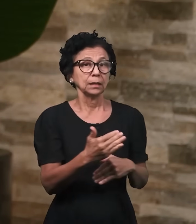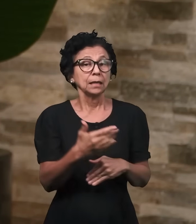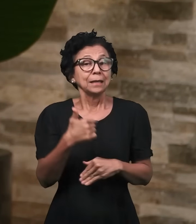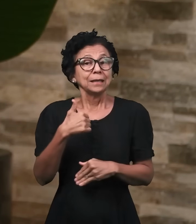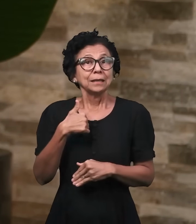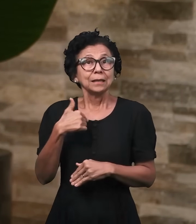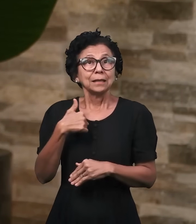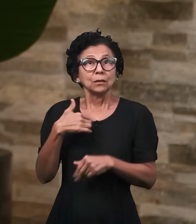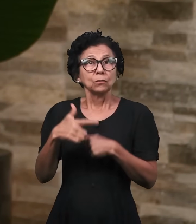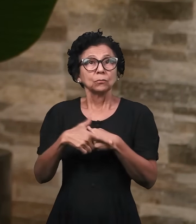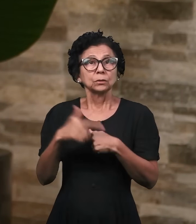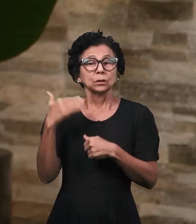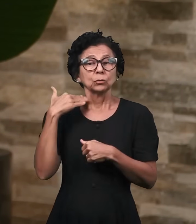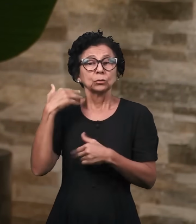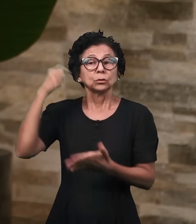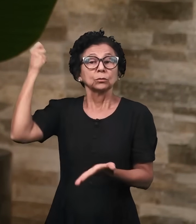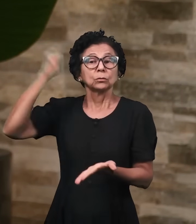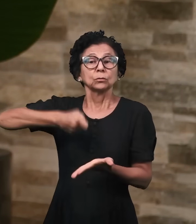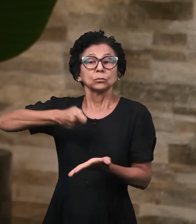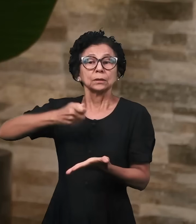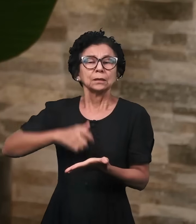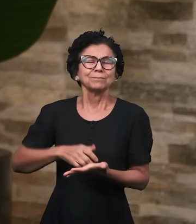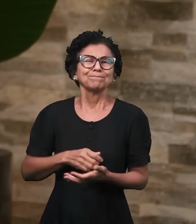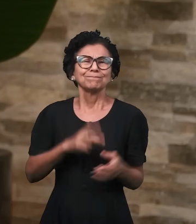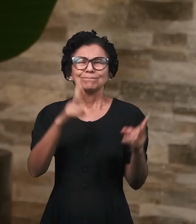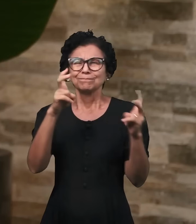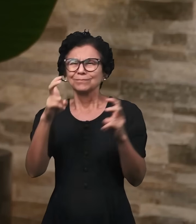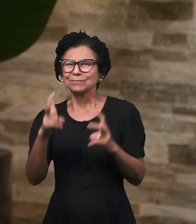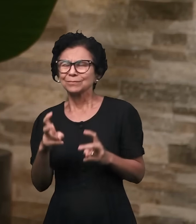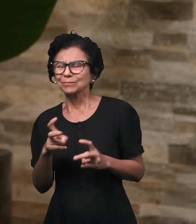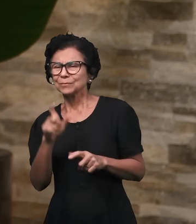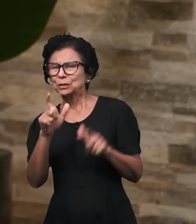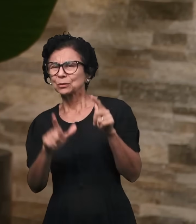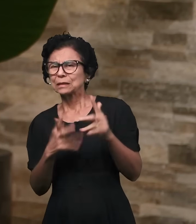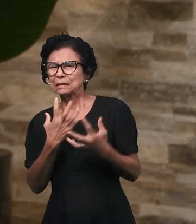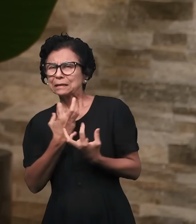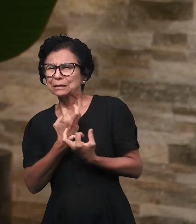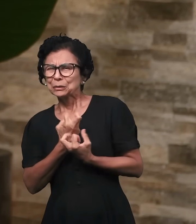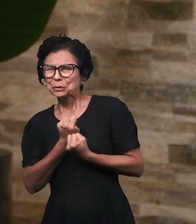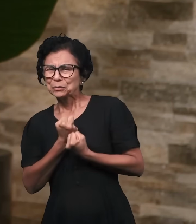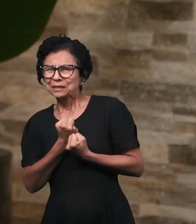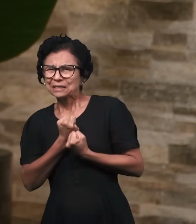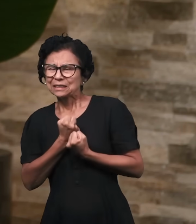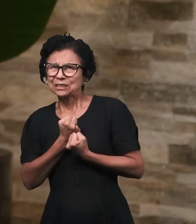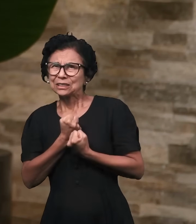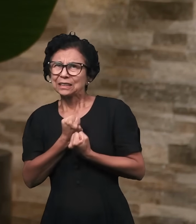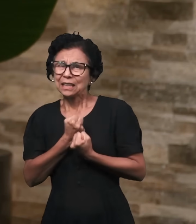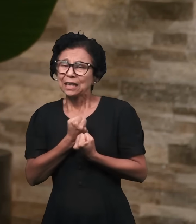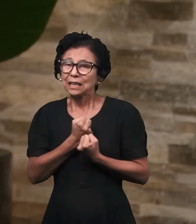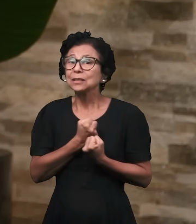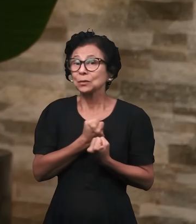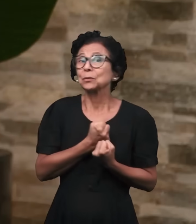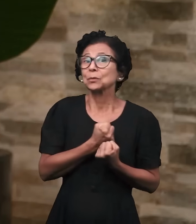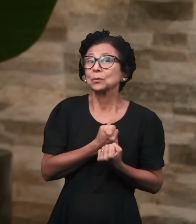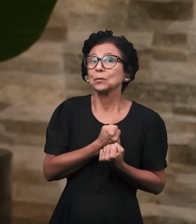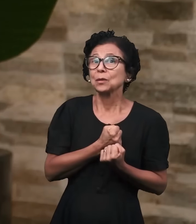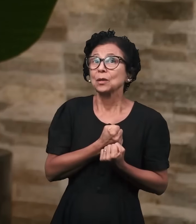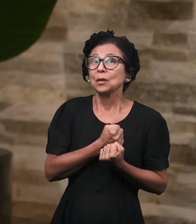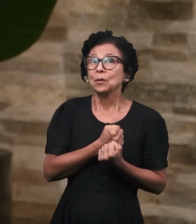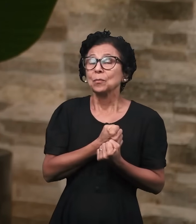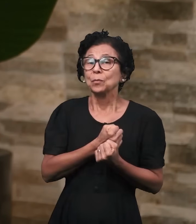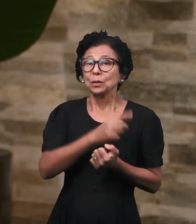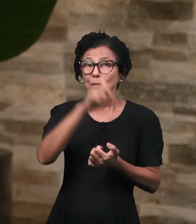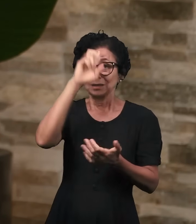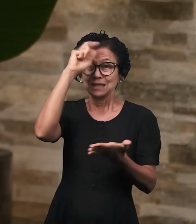se achegando ali, angustiadas, entristecidas, porque tomam um caminho diverso daquilo que a palavra